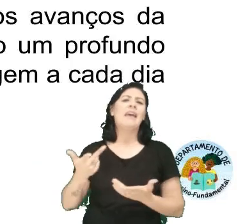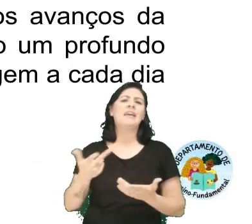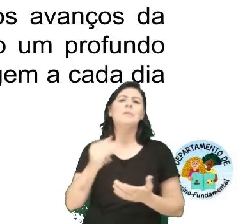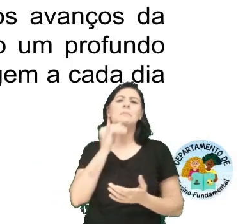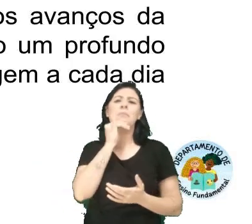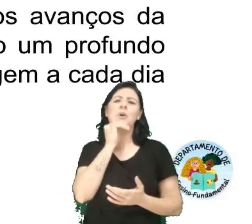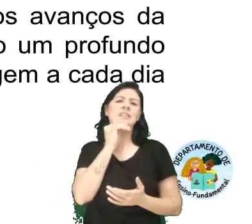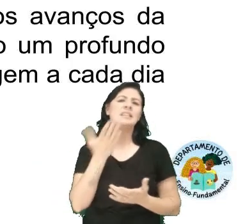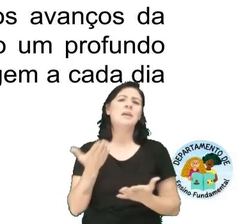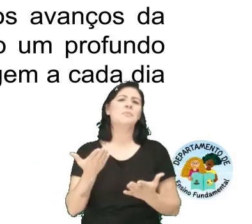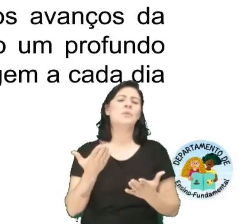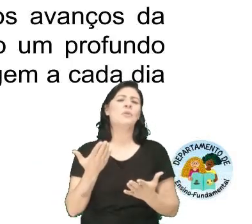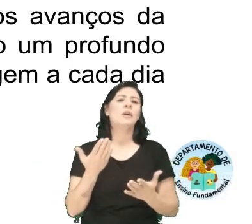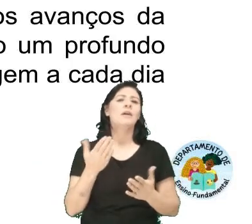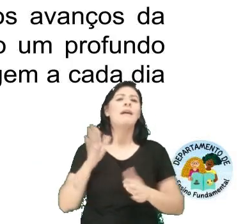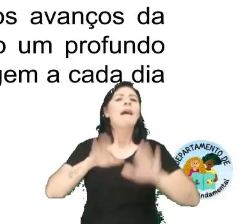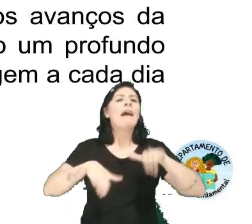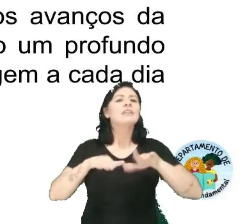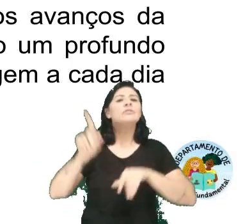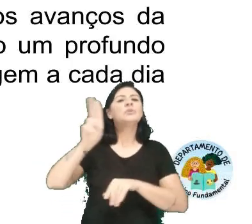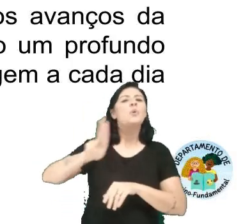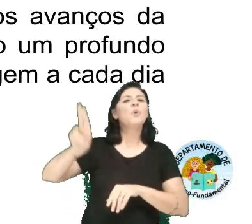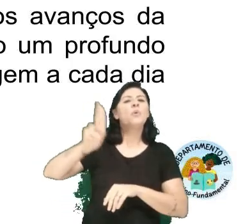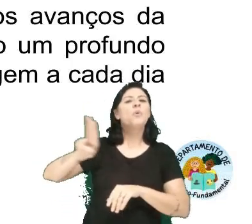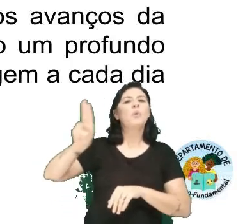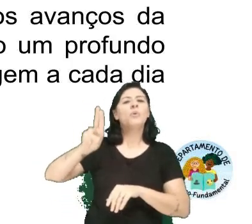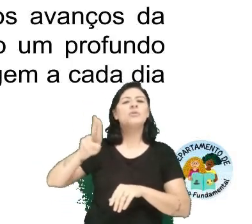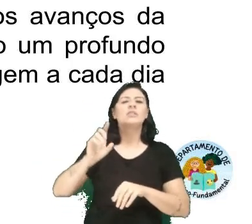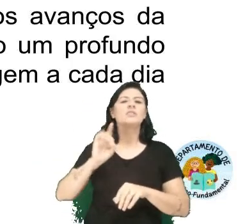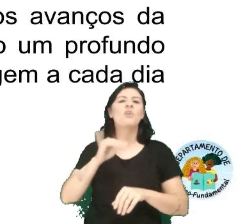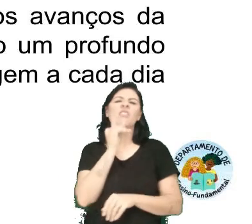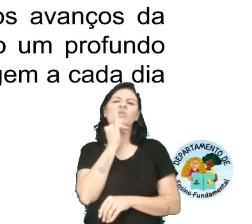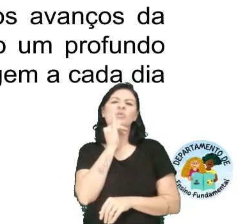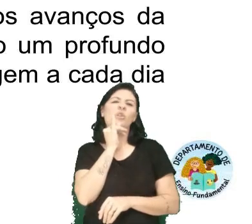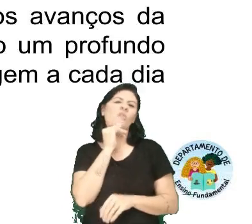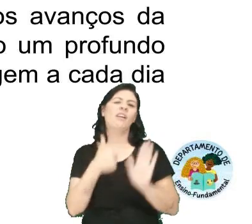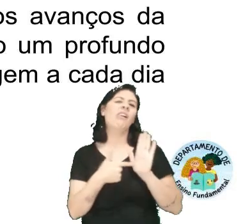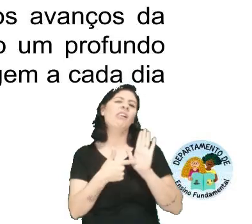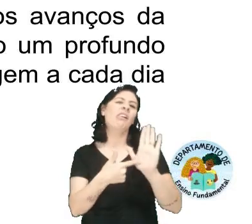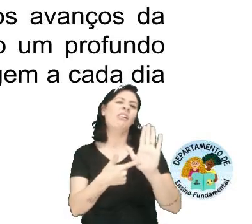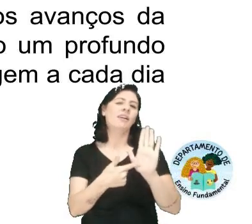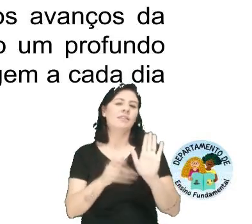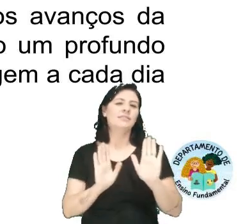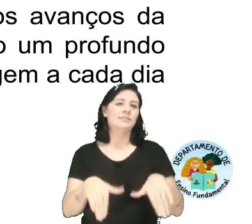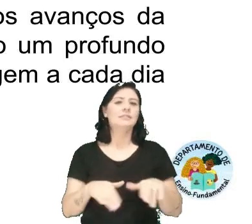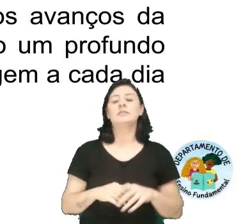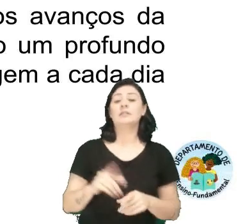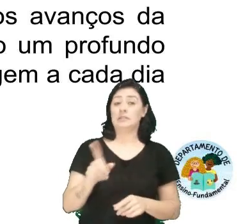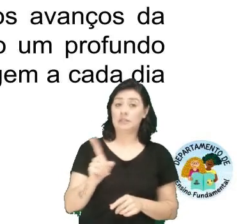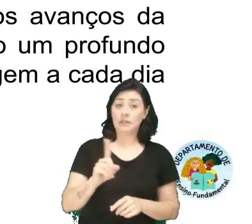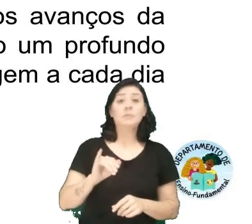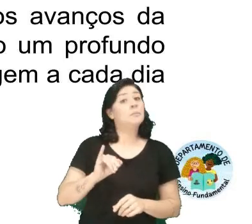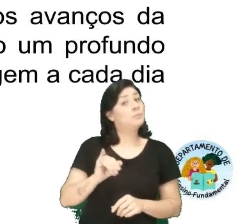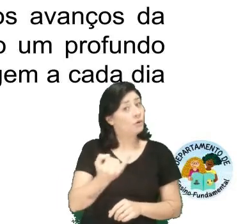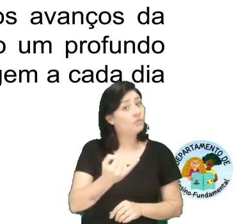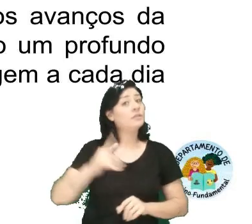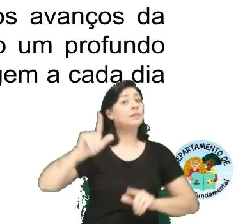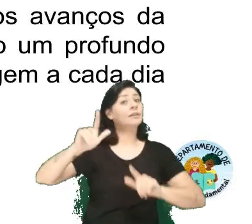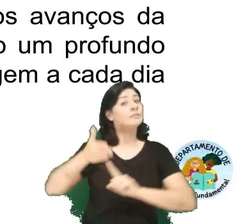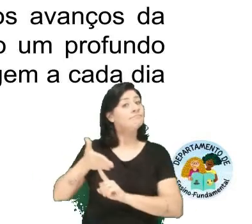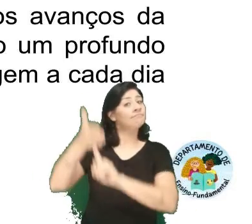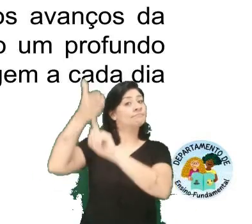estanque, que é quando nós a utilizamos apenas para entretenimento. Devemos aproveitar o uso dessas tecnologias em sala